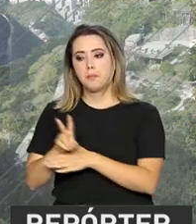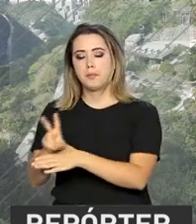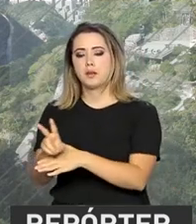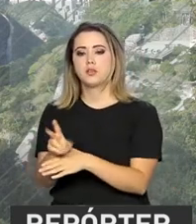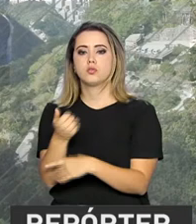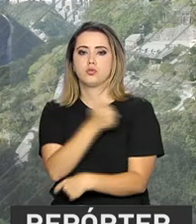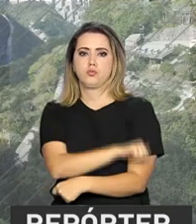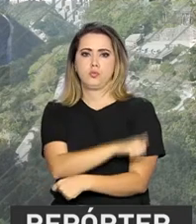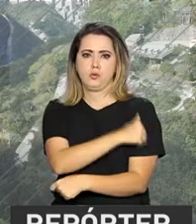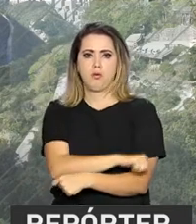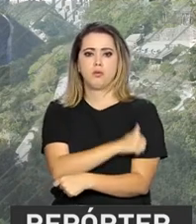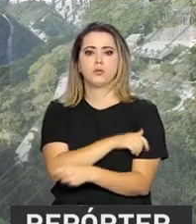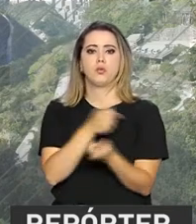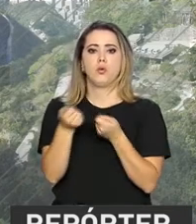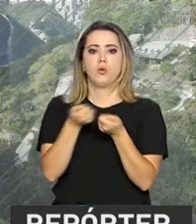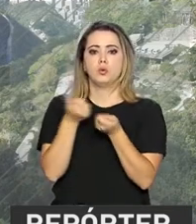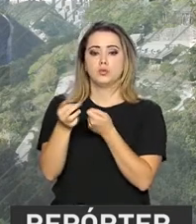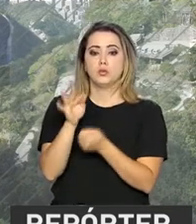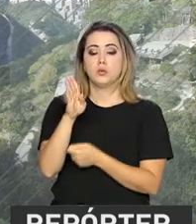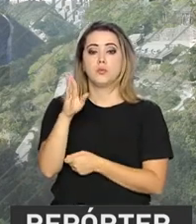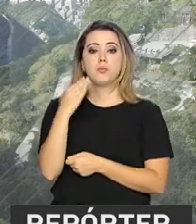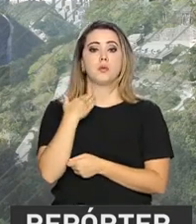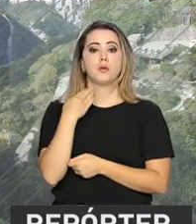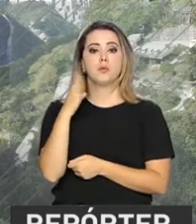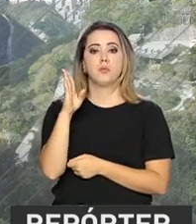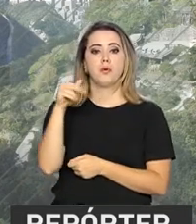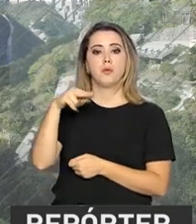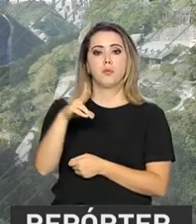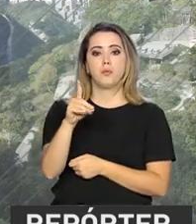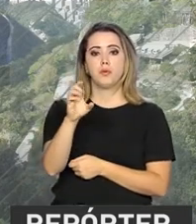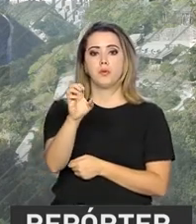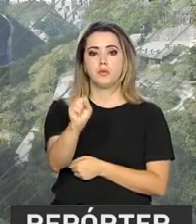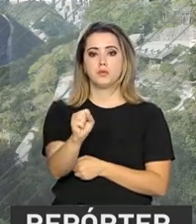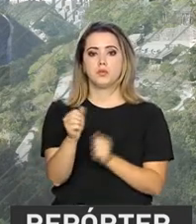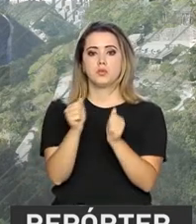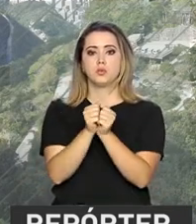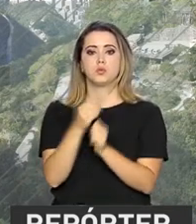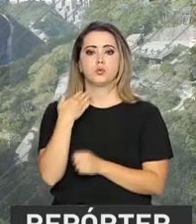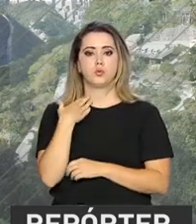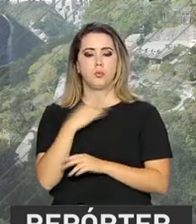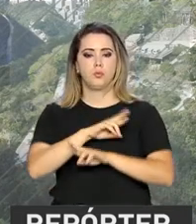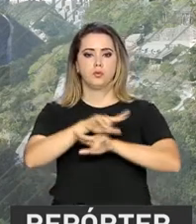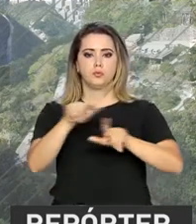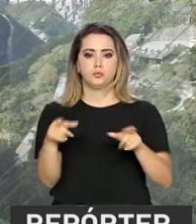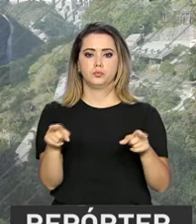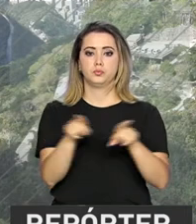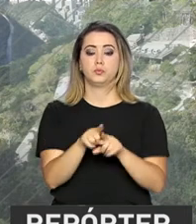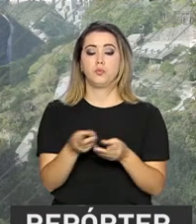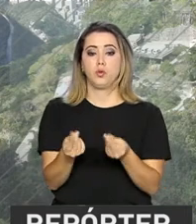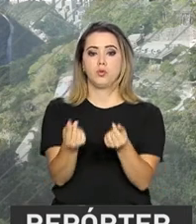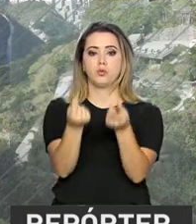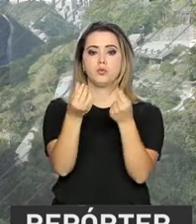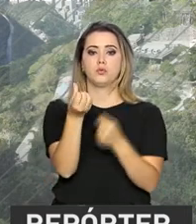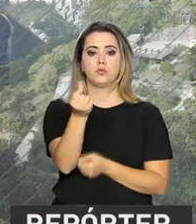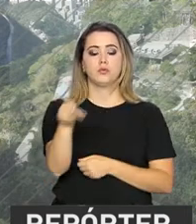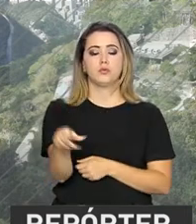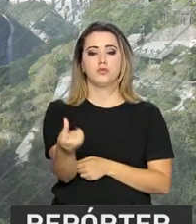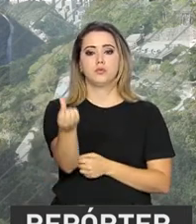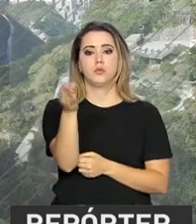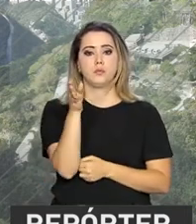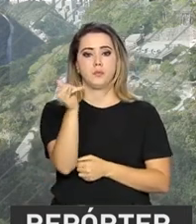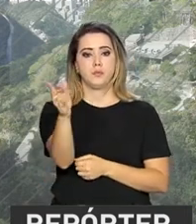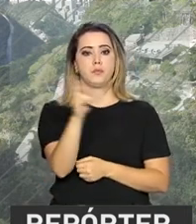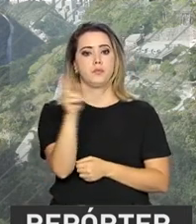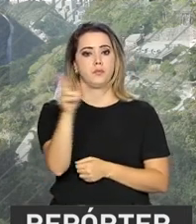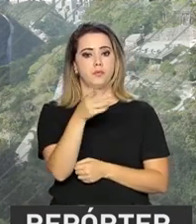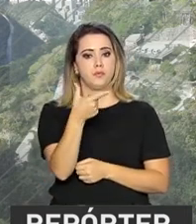que vão ser coordenados pelo bnds e negociados com bancos públicos e privados nos valores de 6,6 bilhões